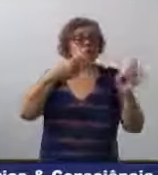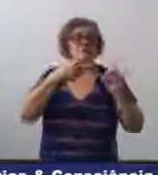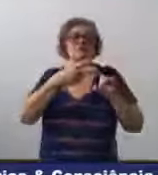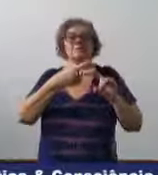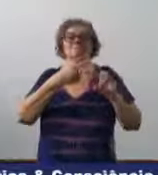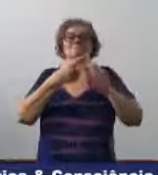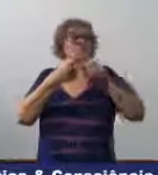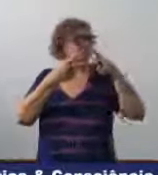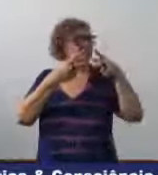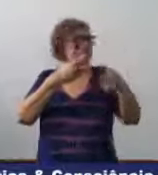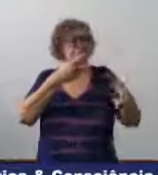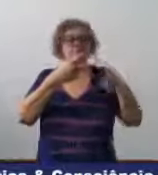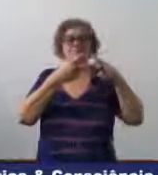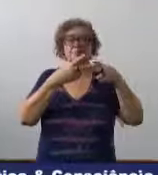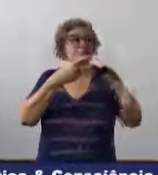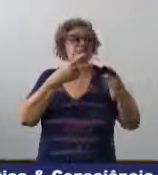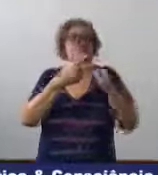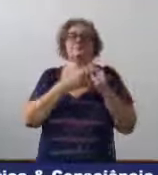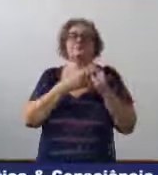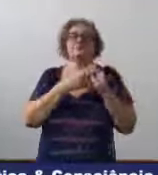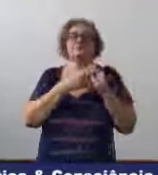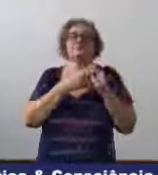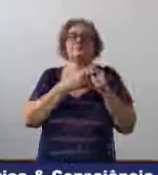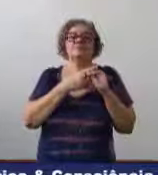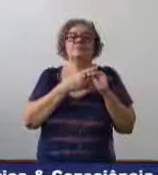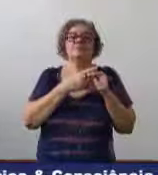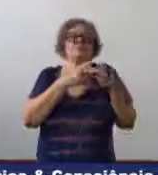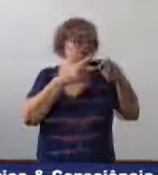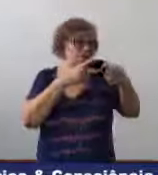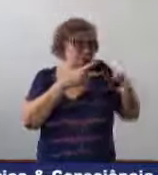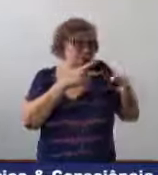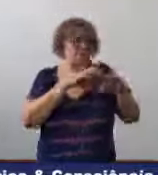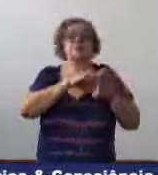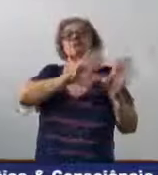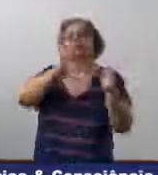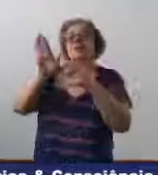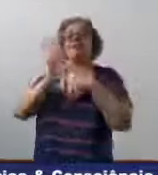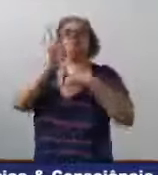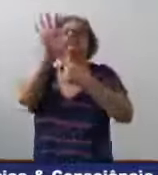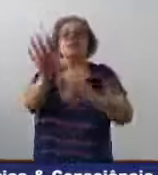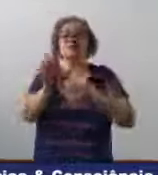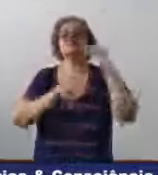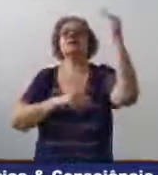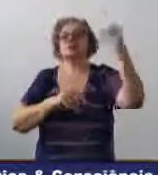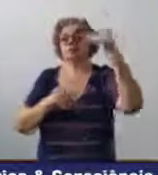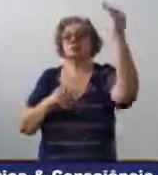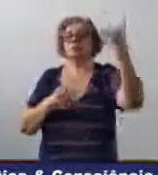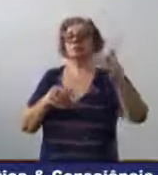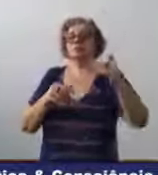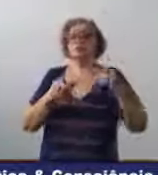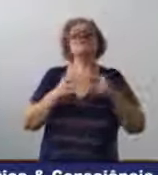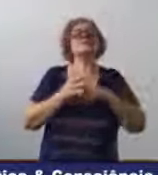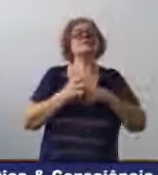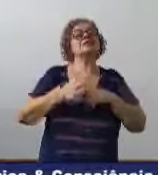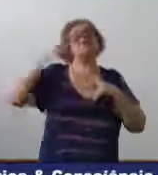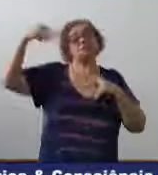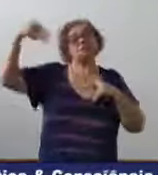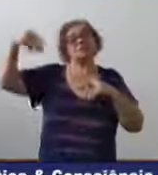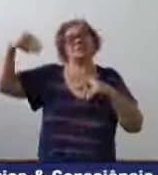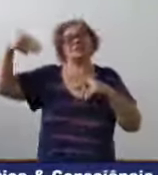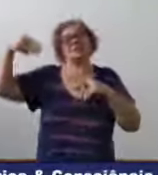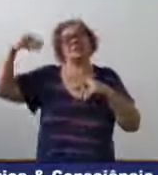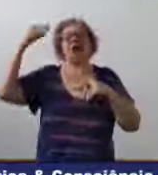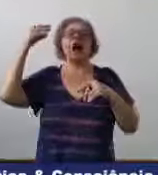não existe mais. É o fenômeno não local que nós vamos mostrar mais adiante. Então, diante daquele conceito materialista